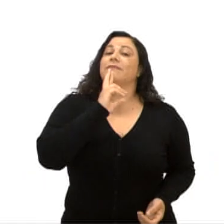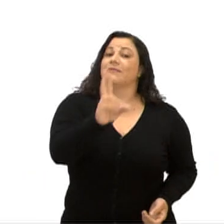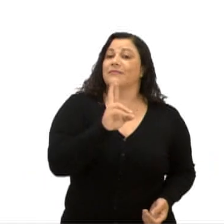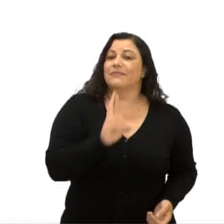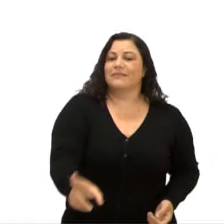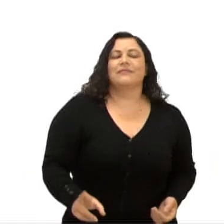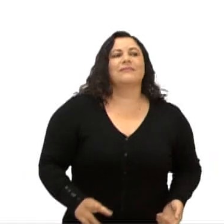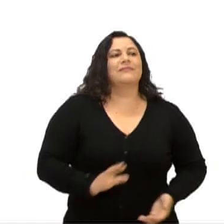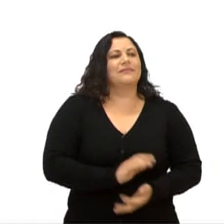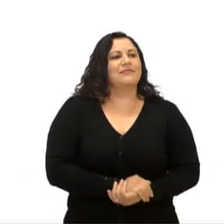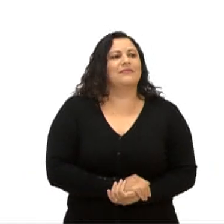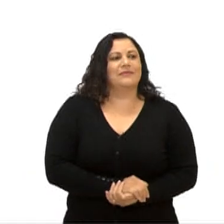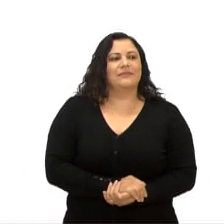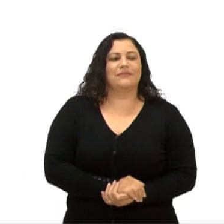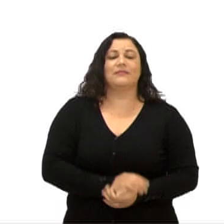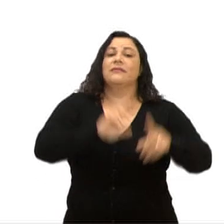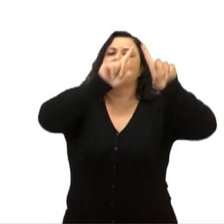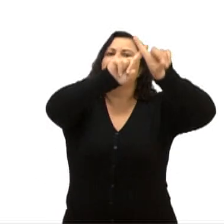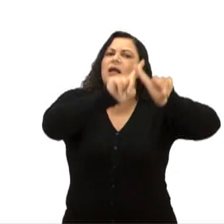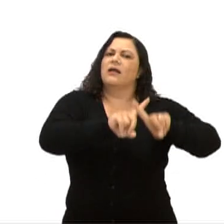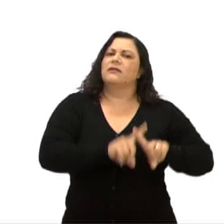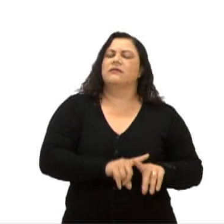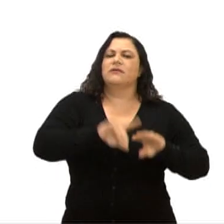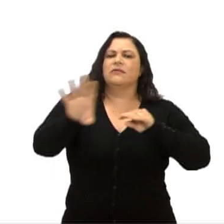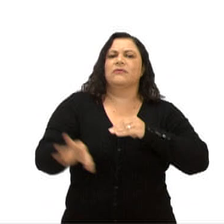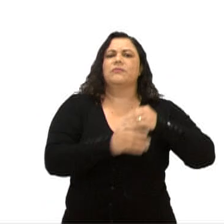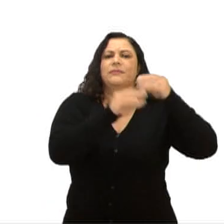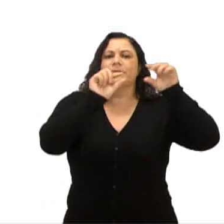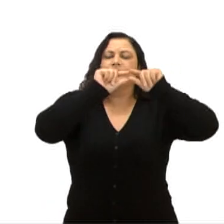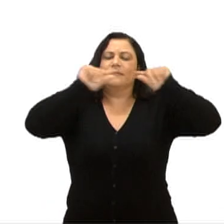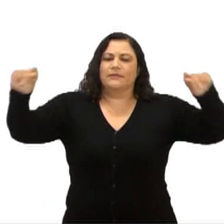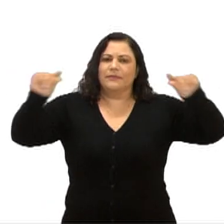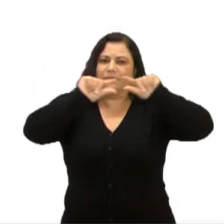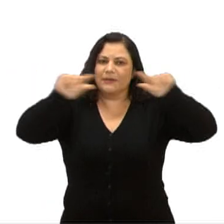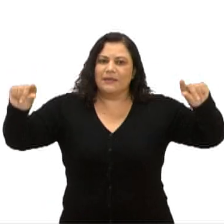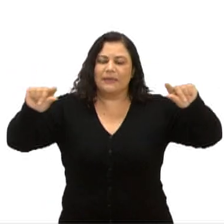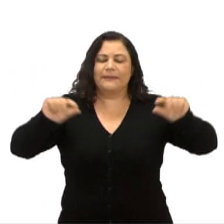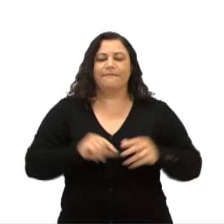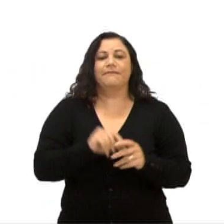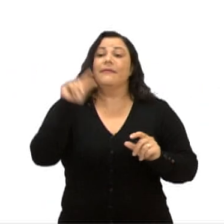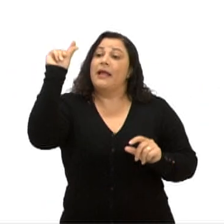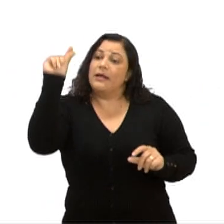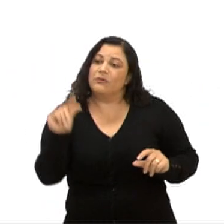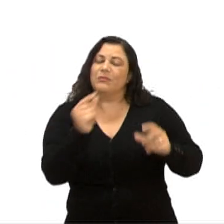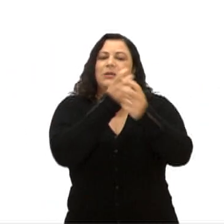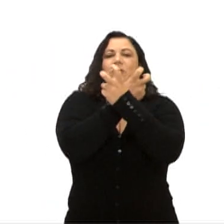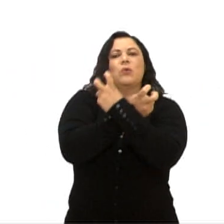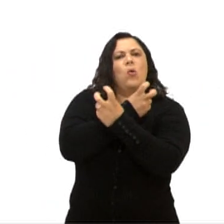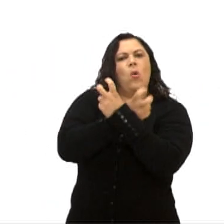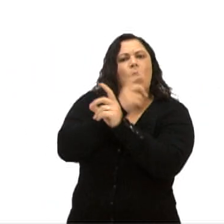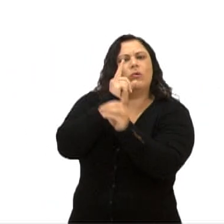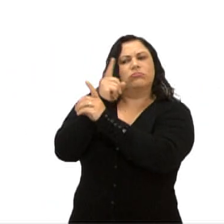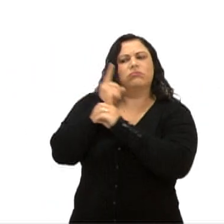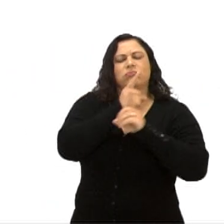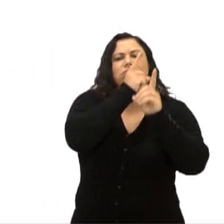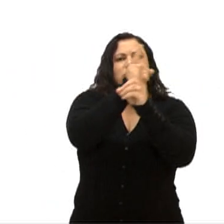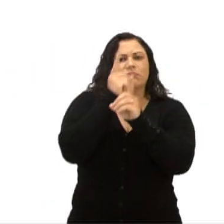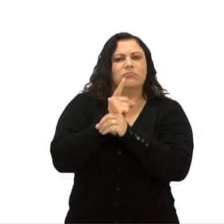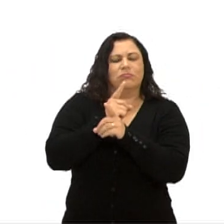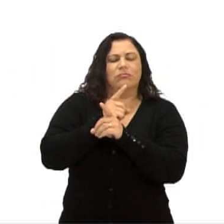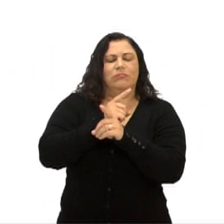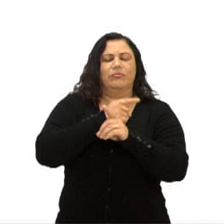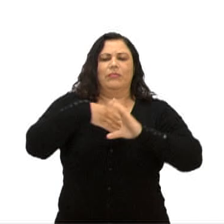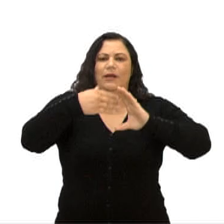respostas. Fran. Assinale a alternativa que completa a frase abaixo. Os pequenos ossos encontrados na orelha média têm a função de transmitir